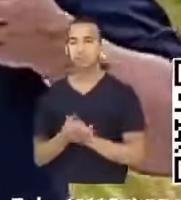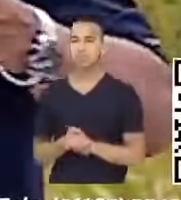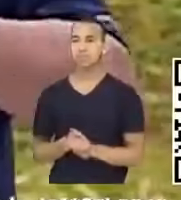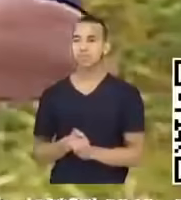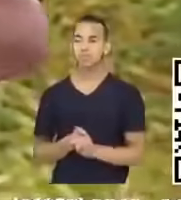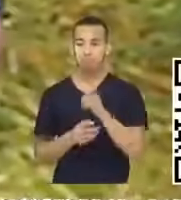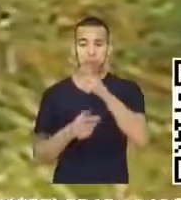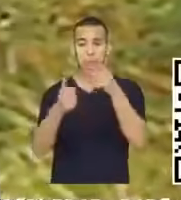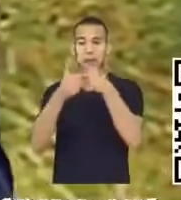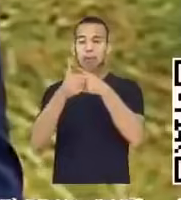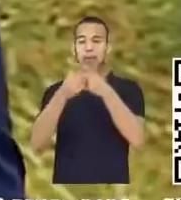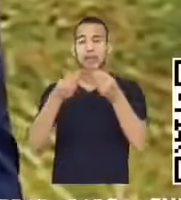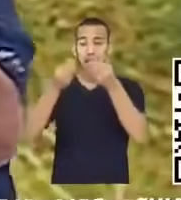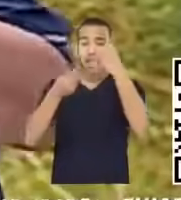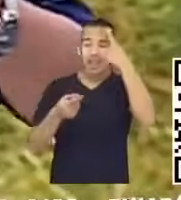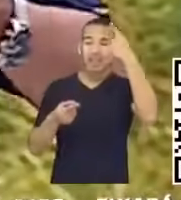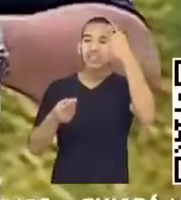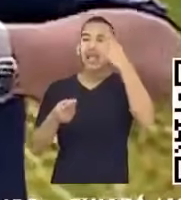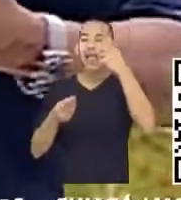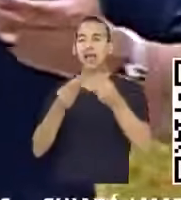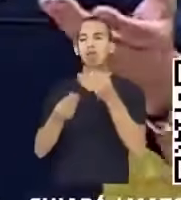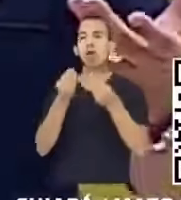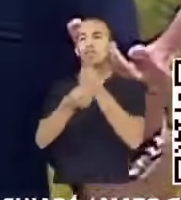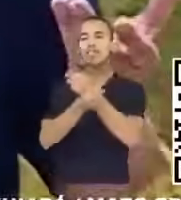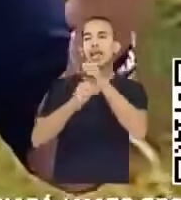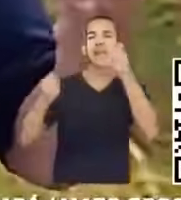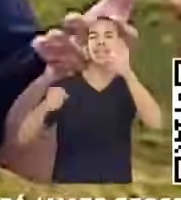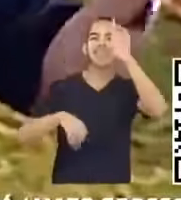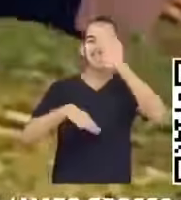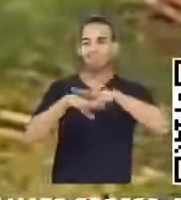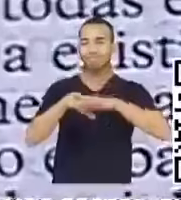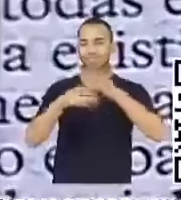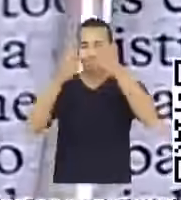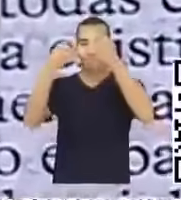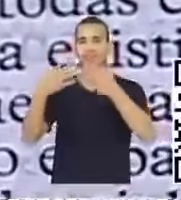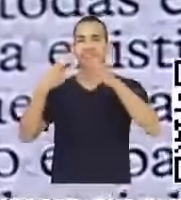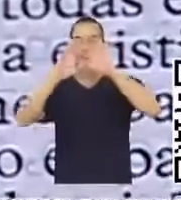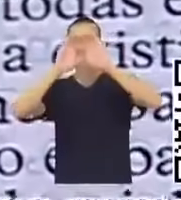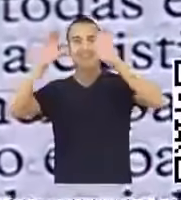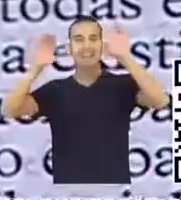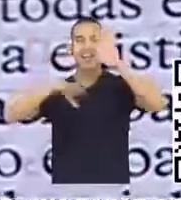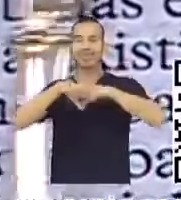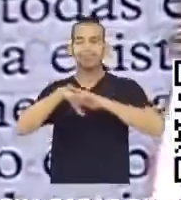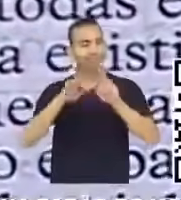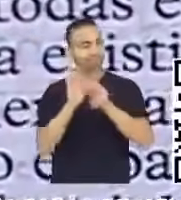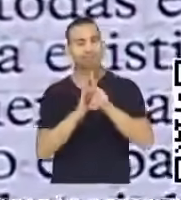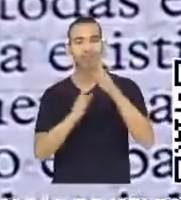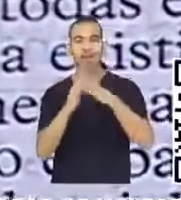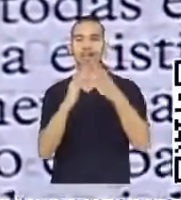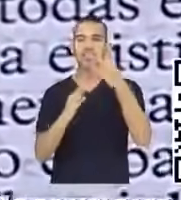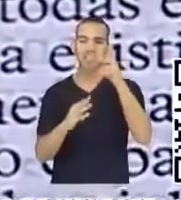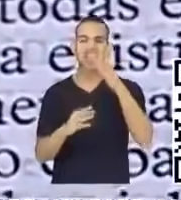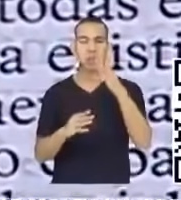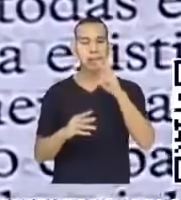e ele primeiro dá uma ideia do tamanho da grandeza dele dizendo que o céu é a cadeirinha dele a terra